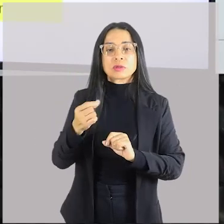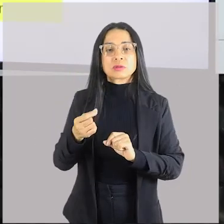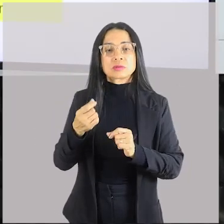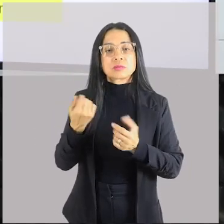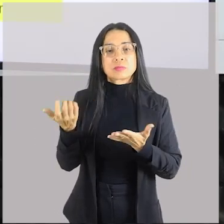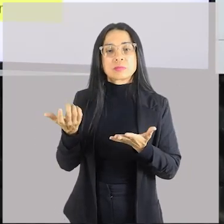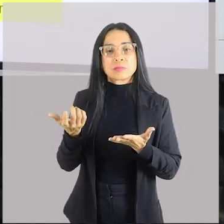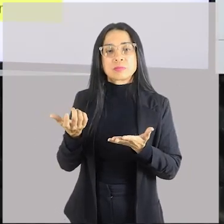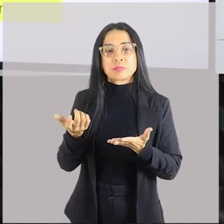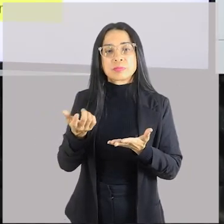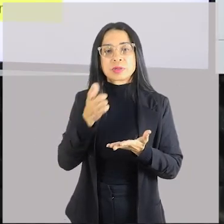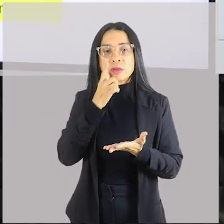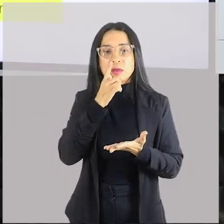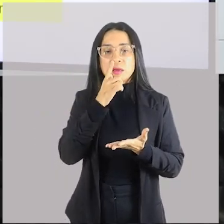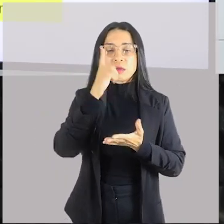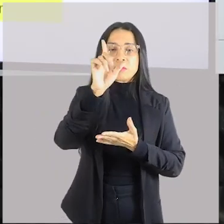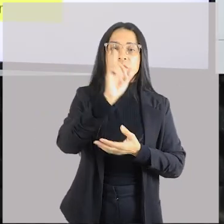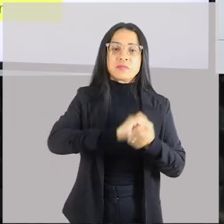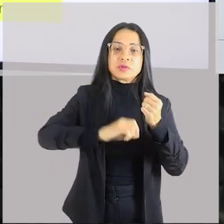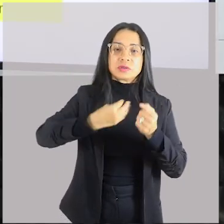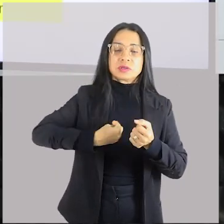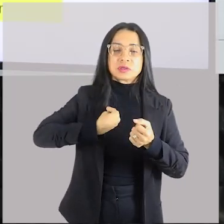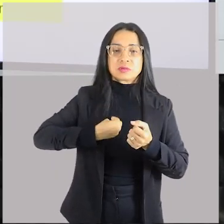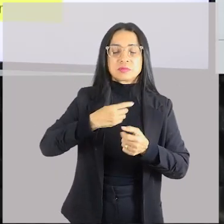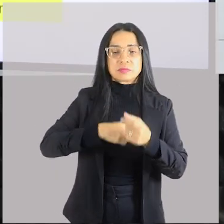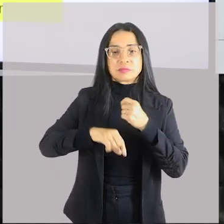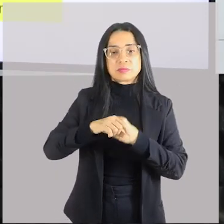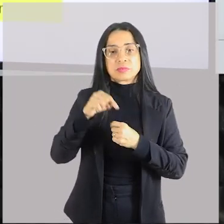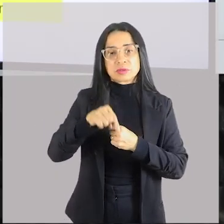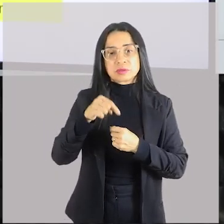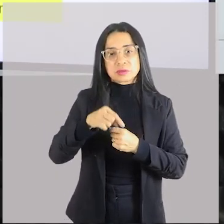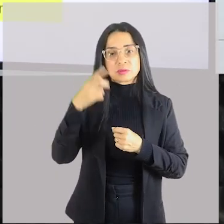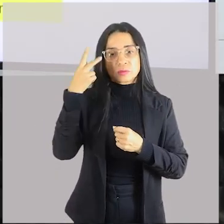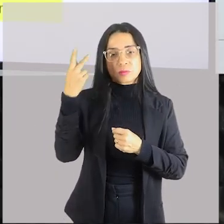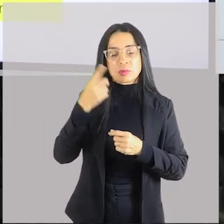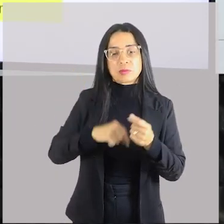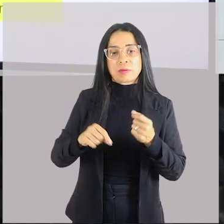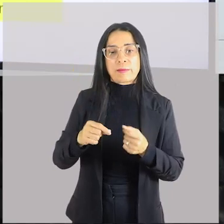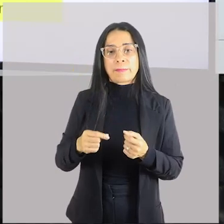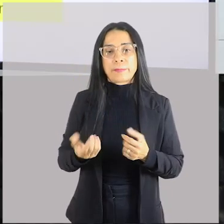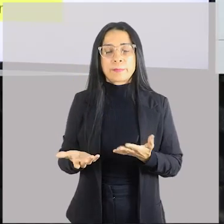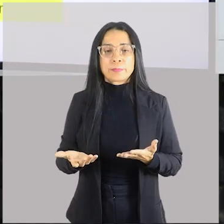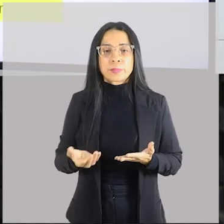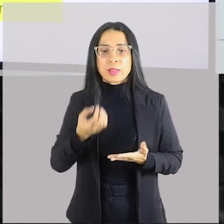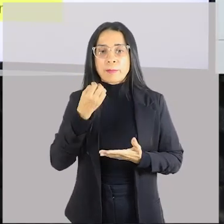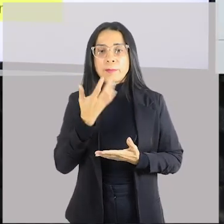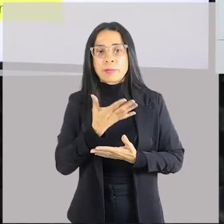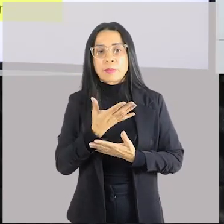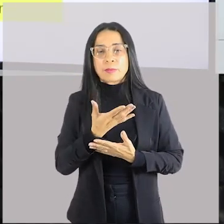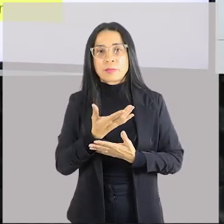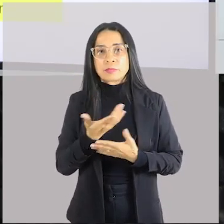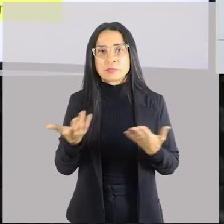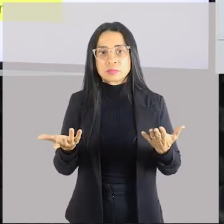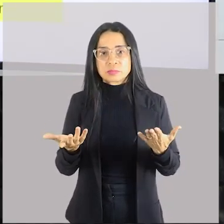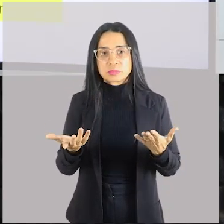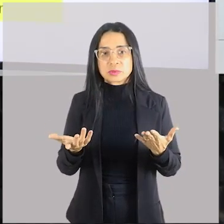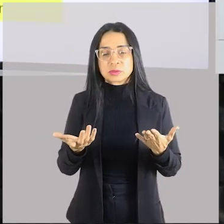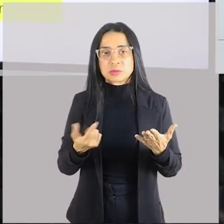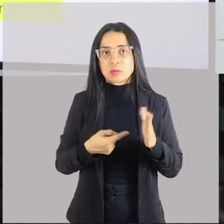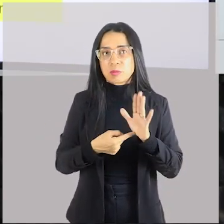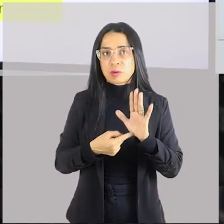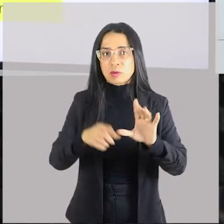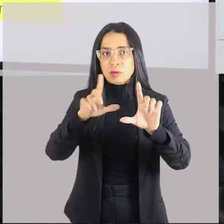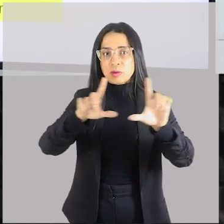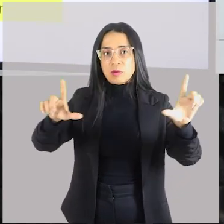eh na cidade grande mas acaba passando mais fome ou tanta quanta ou miséria bom eu vou deixar vocês aqui com a obra do